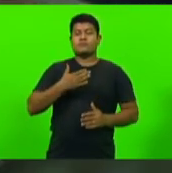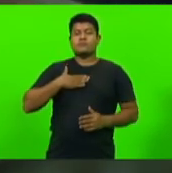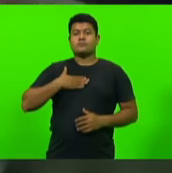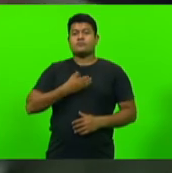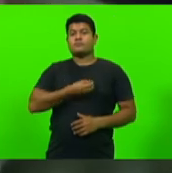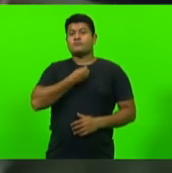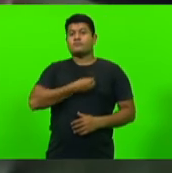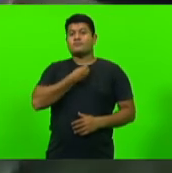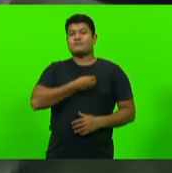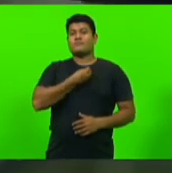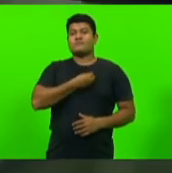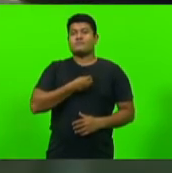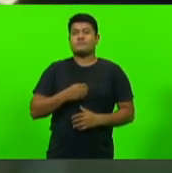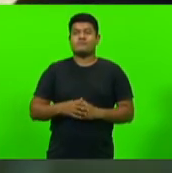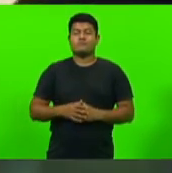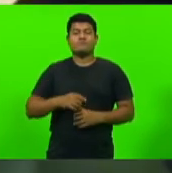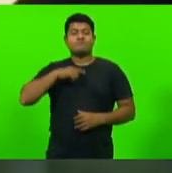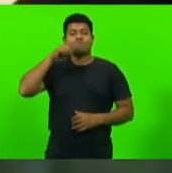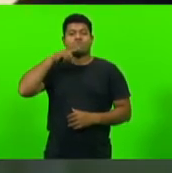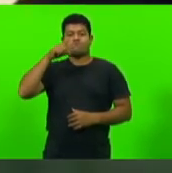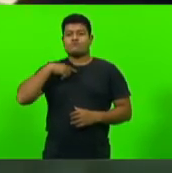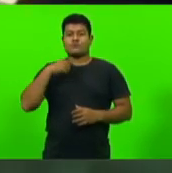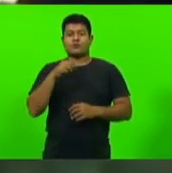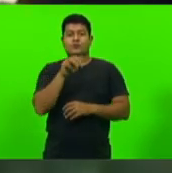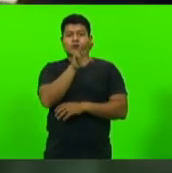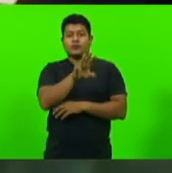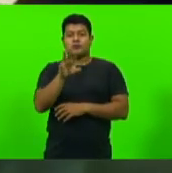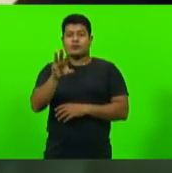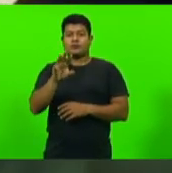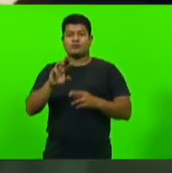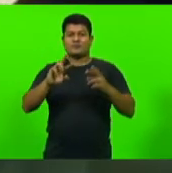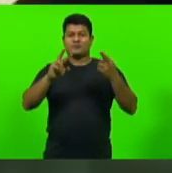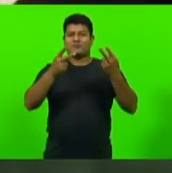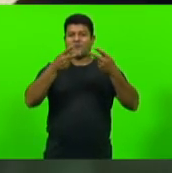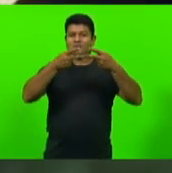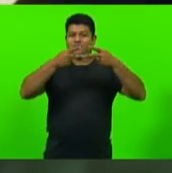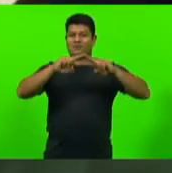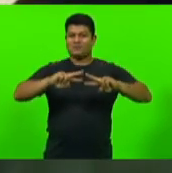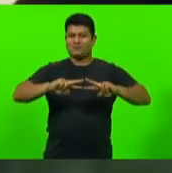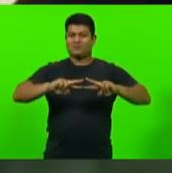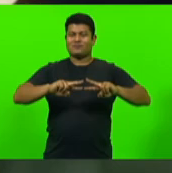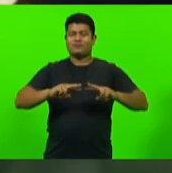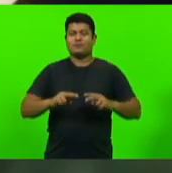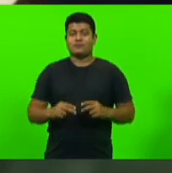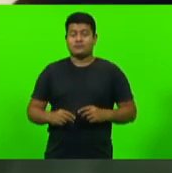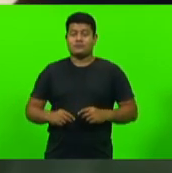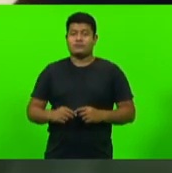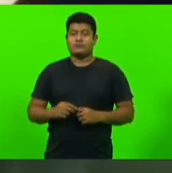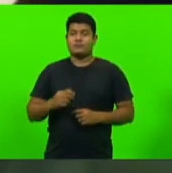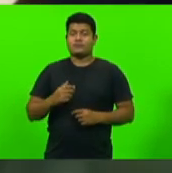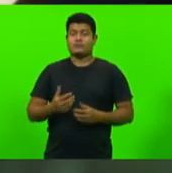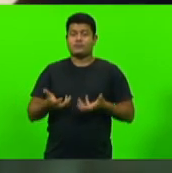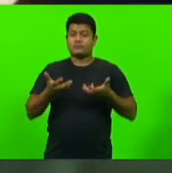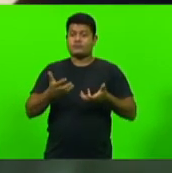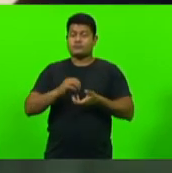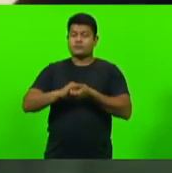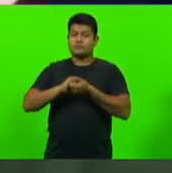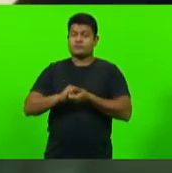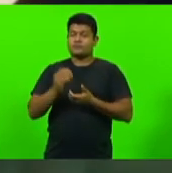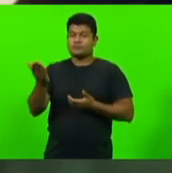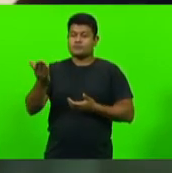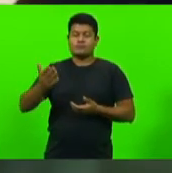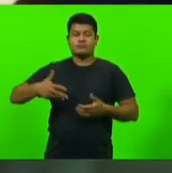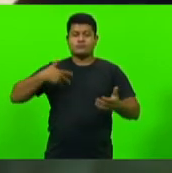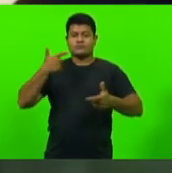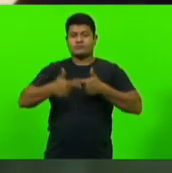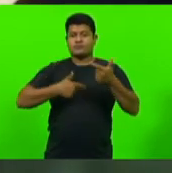que eu não consegui através do link. E quero desde já cumprimentá-lo aí pela condução dos